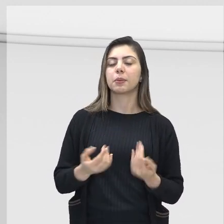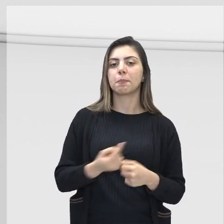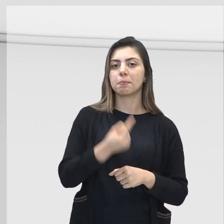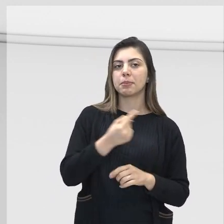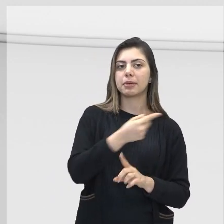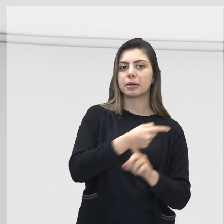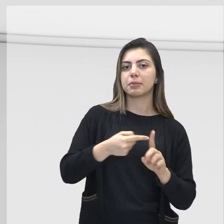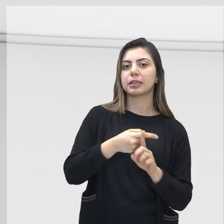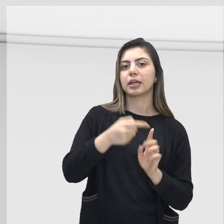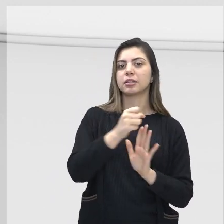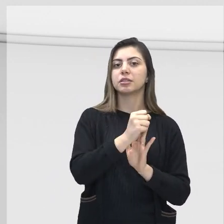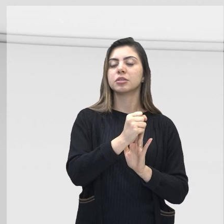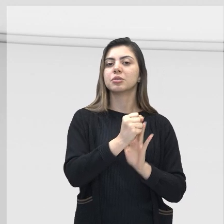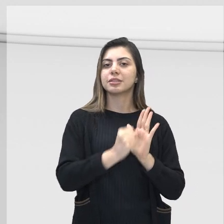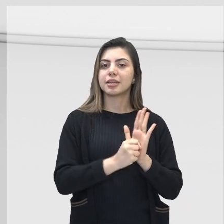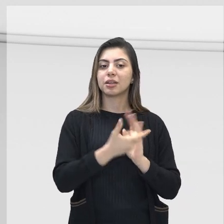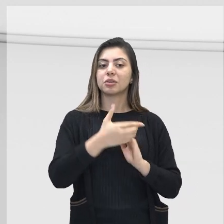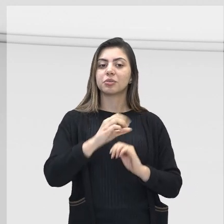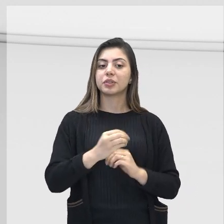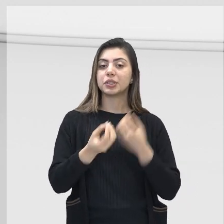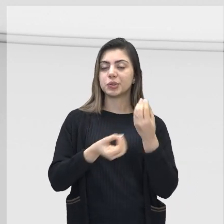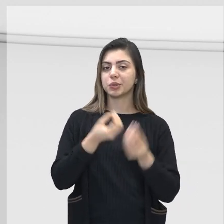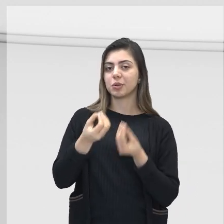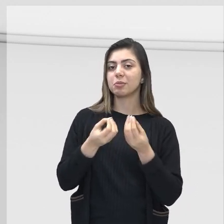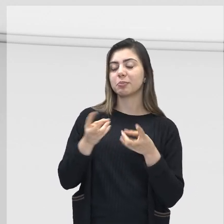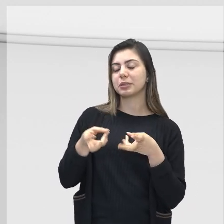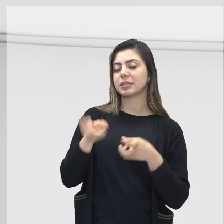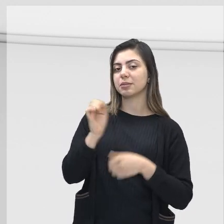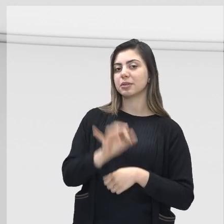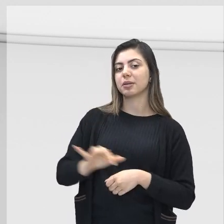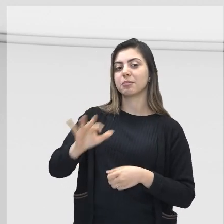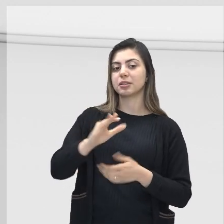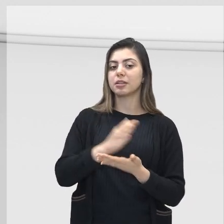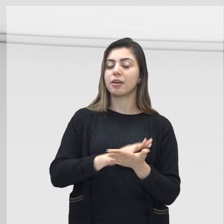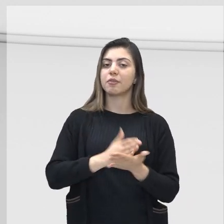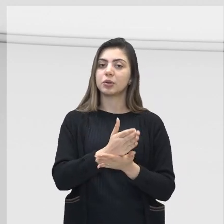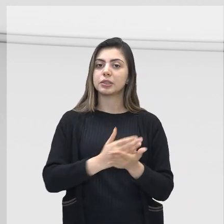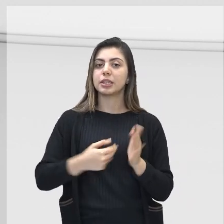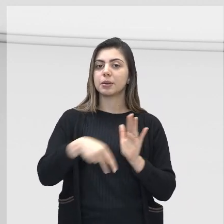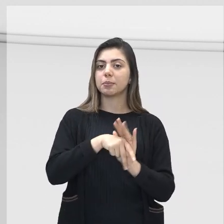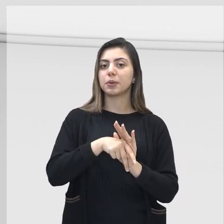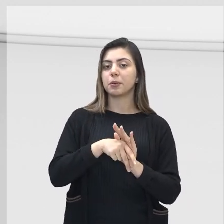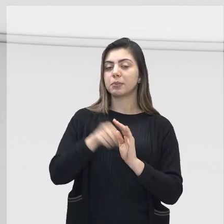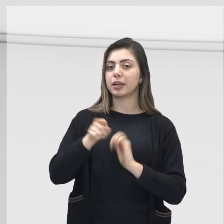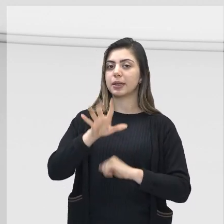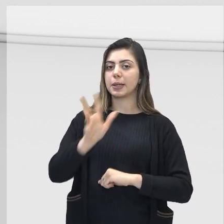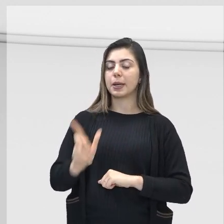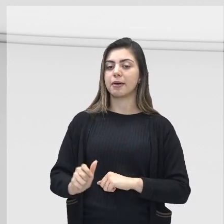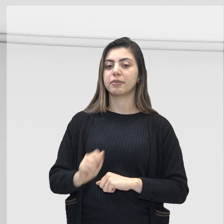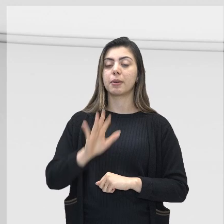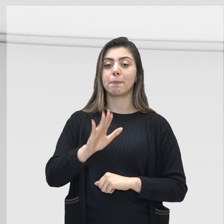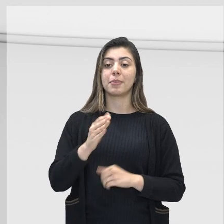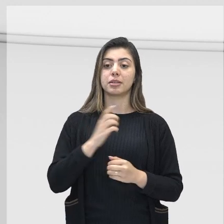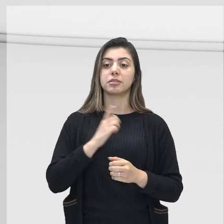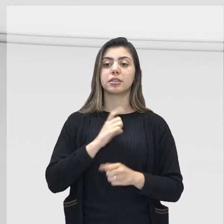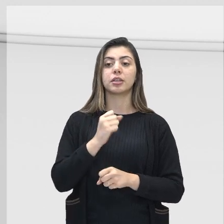século XX, era assim as fronteiras presentes no continente africano, certo? A partir